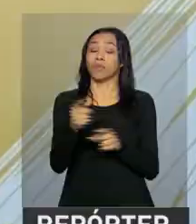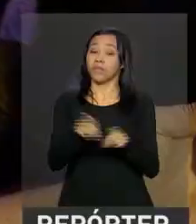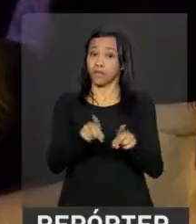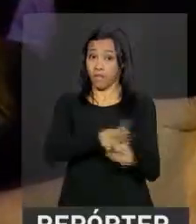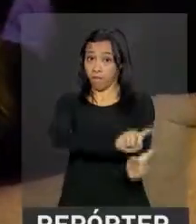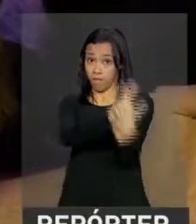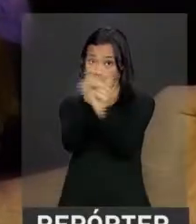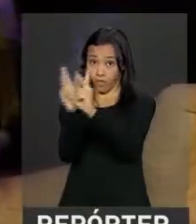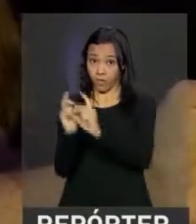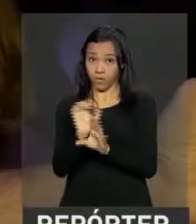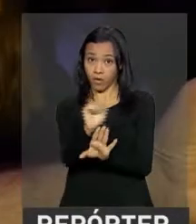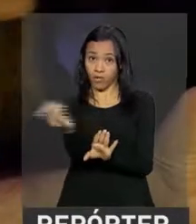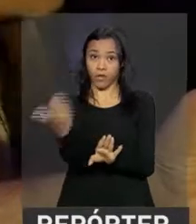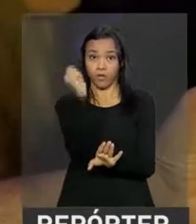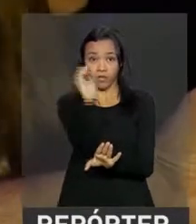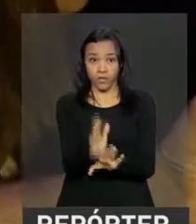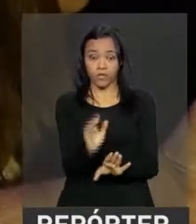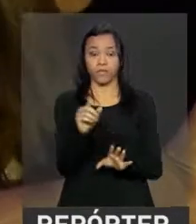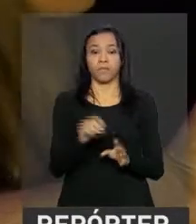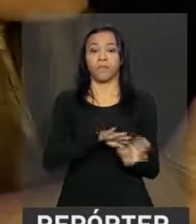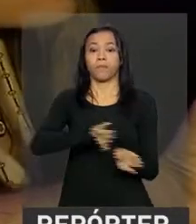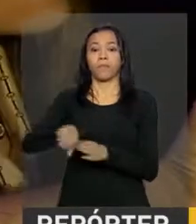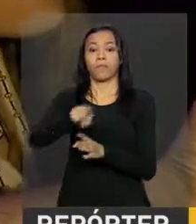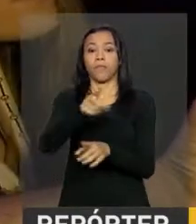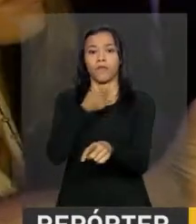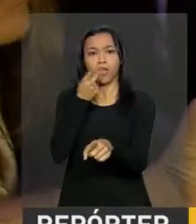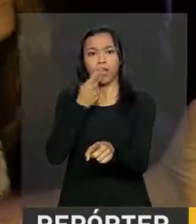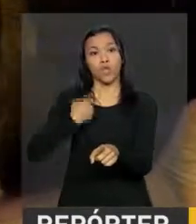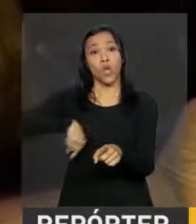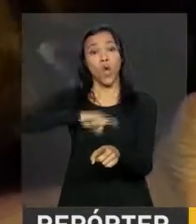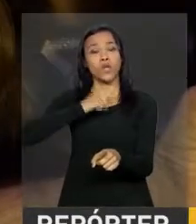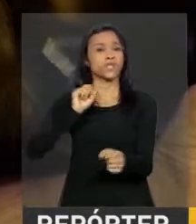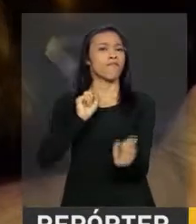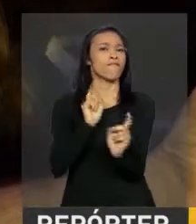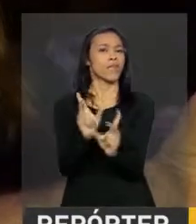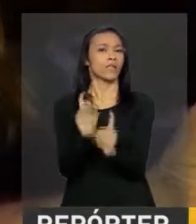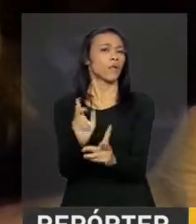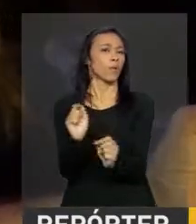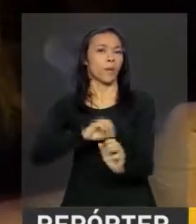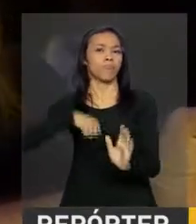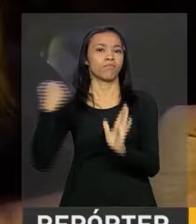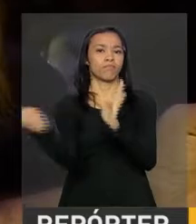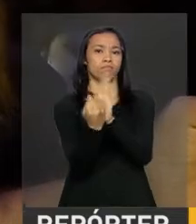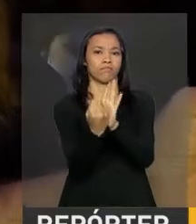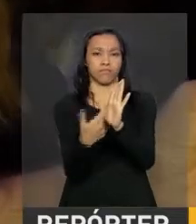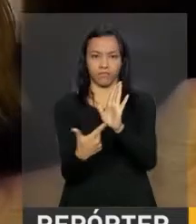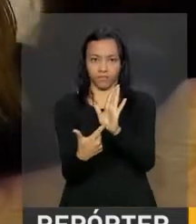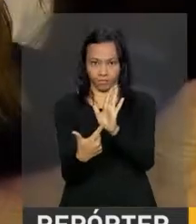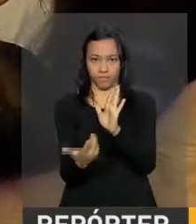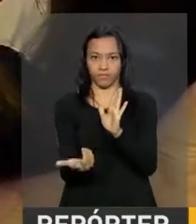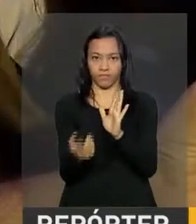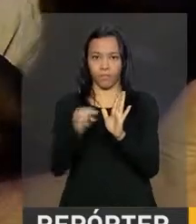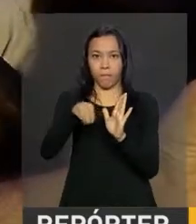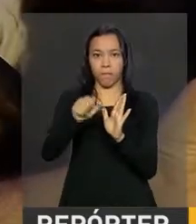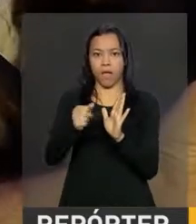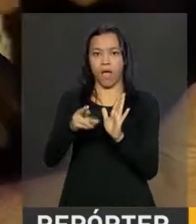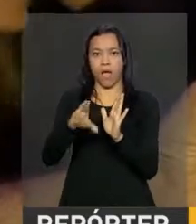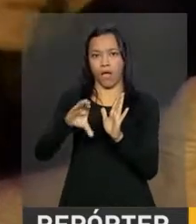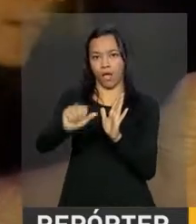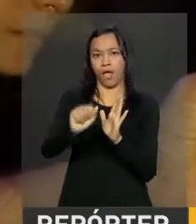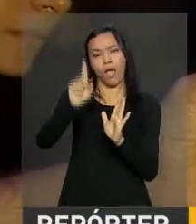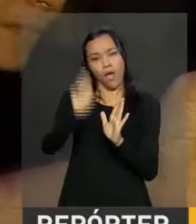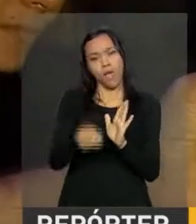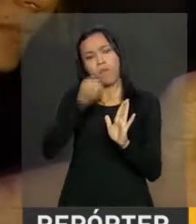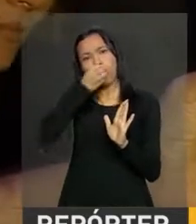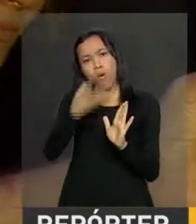exportações. Mais do que commodities, nós temos que passar a vender marca. Claro que isso não é absoluto, mas é uma boa meta,